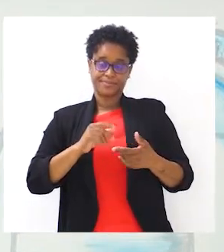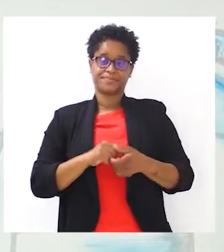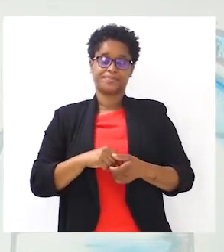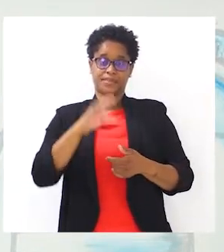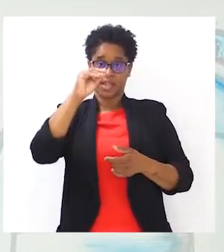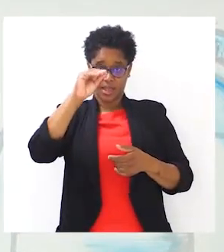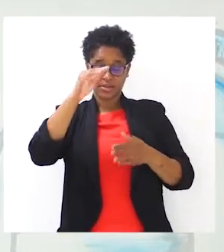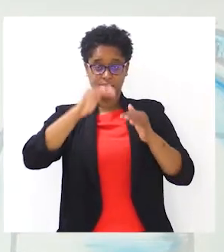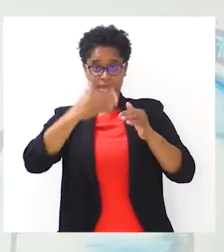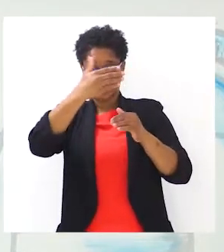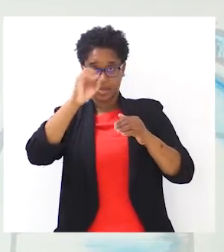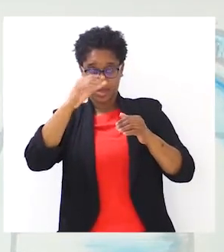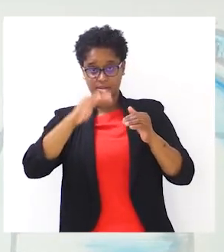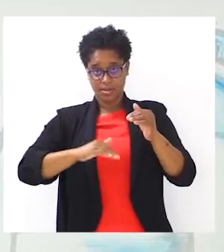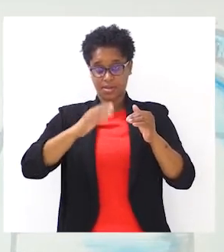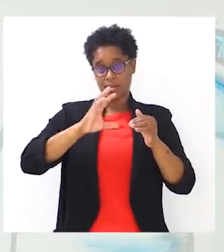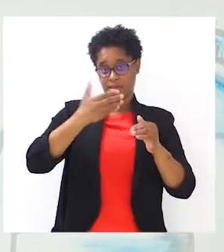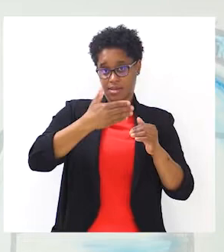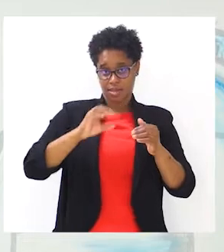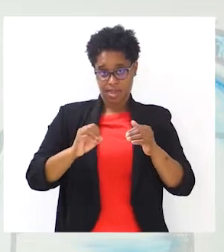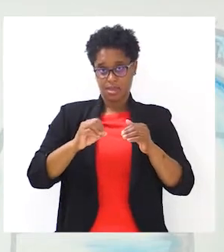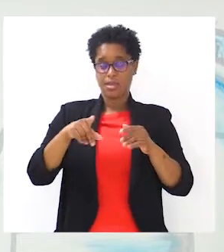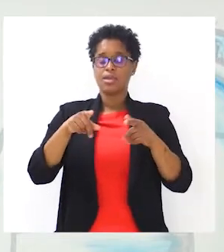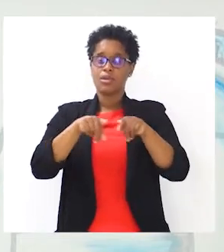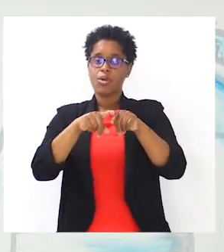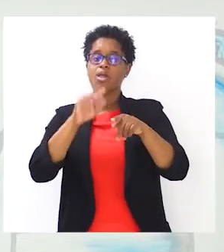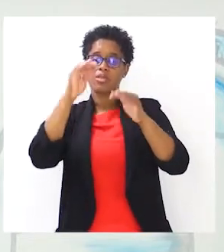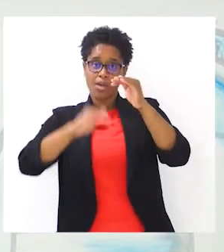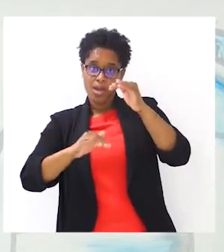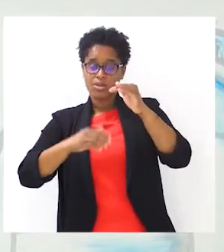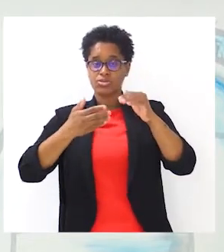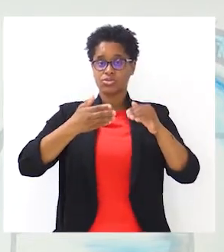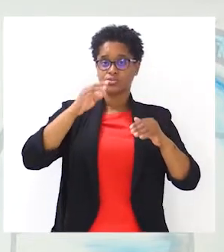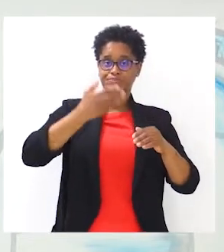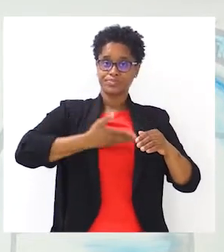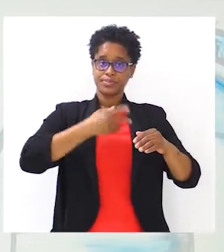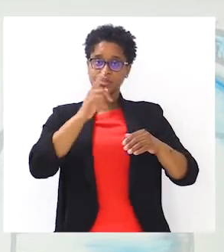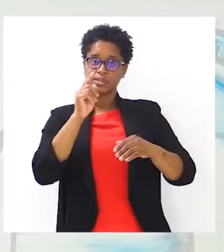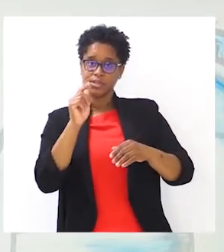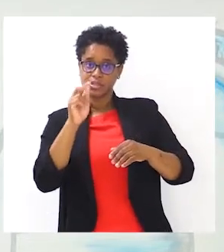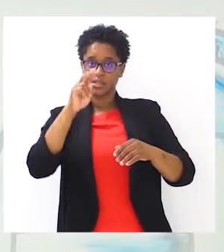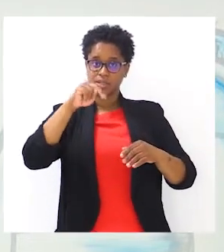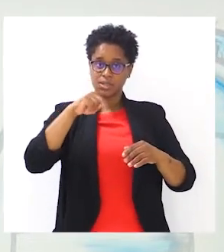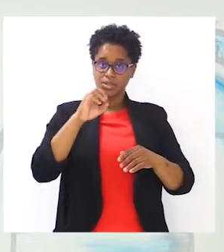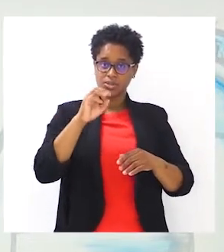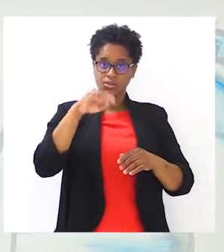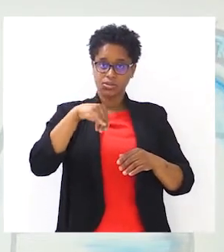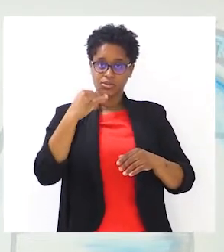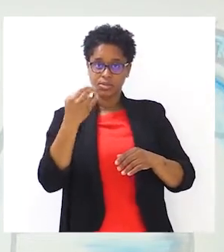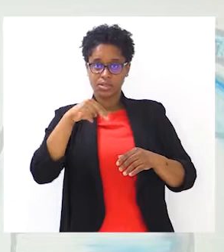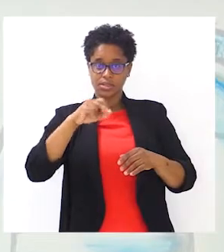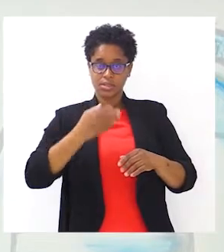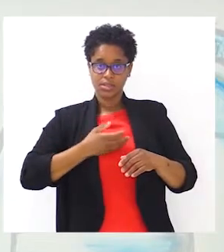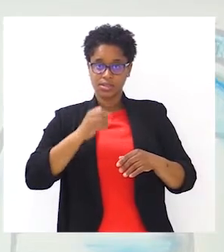o quê? O denominador. O inteiro dividido em 10 décimos. O que